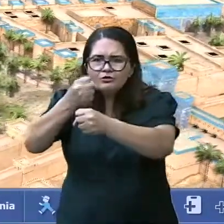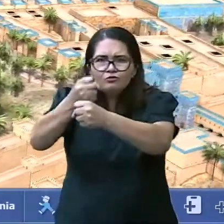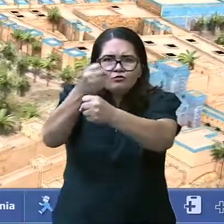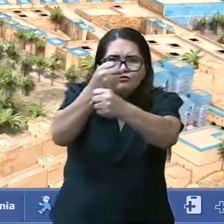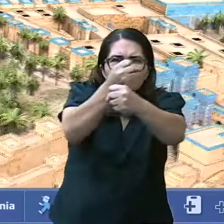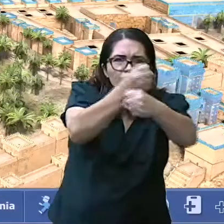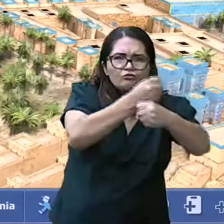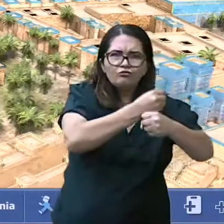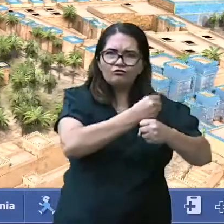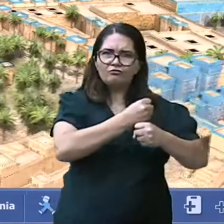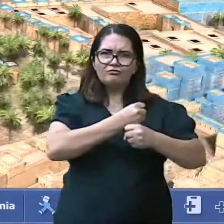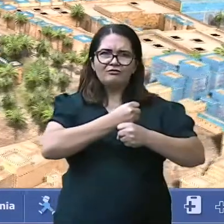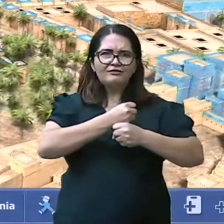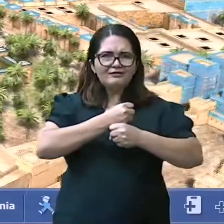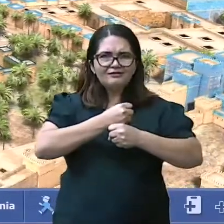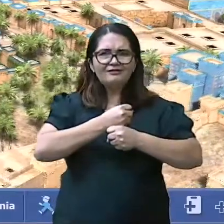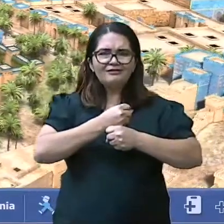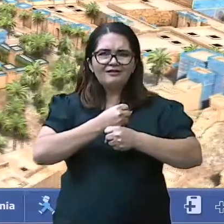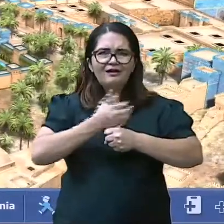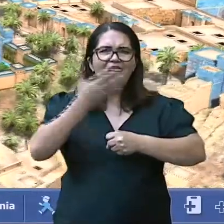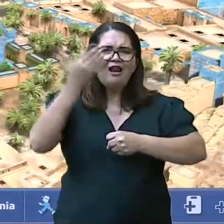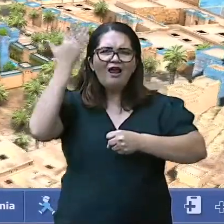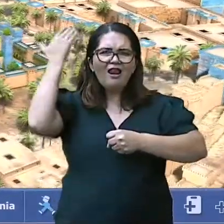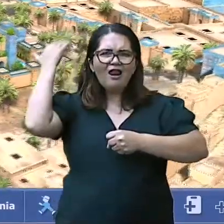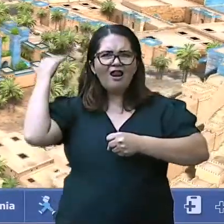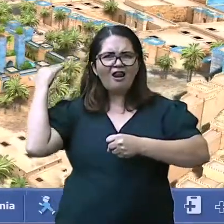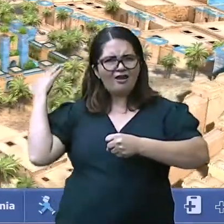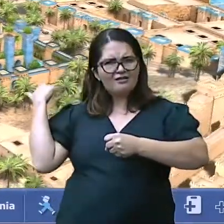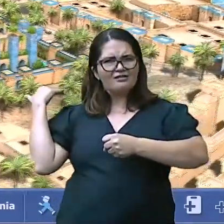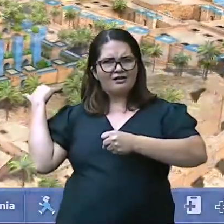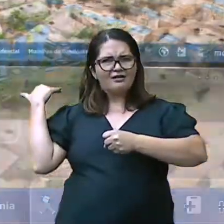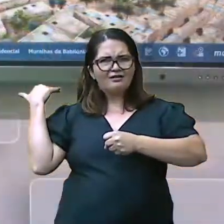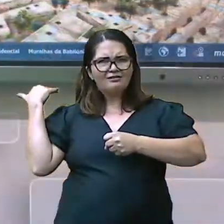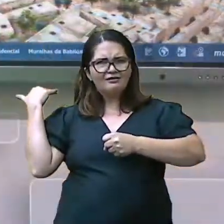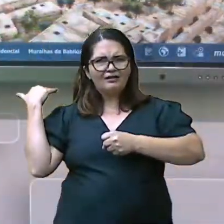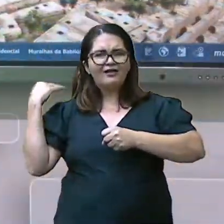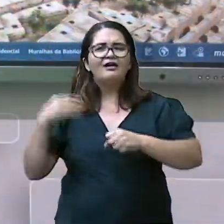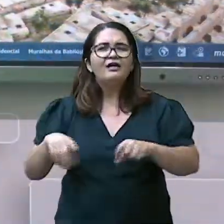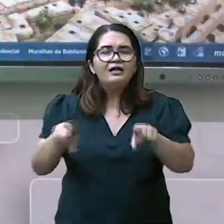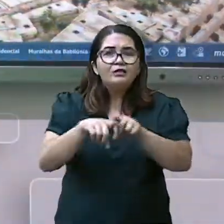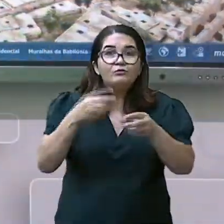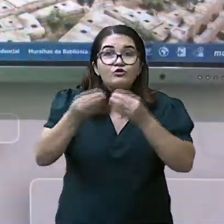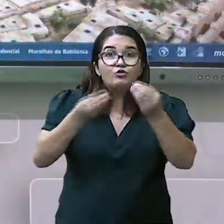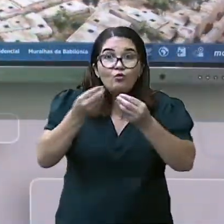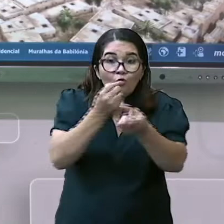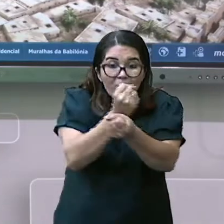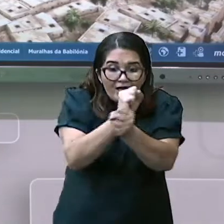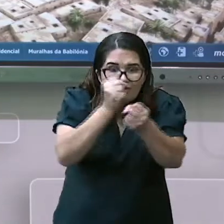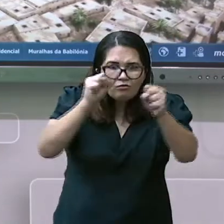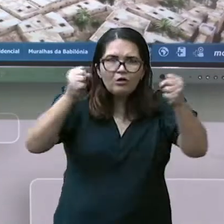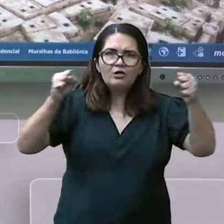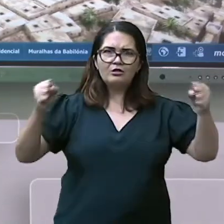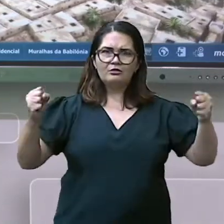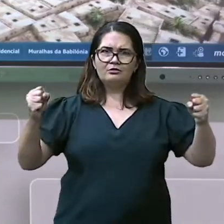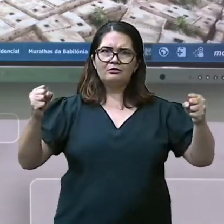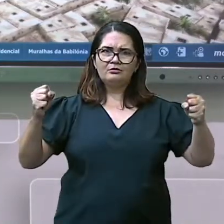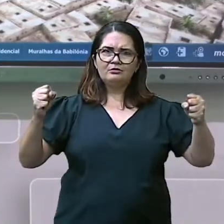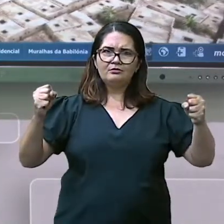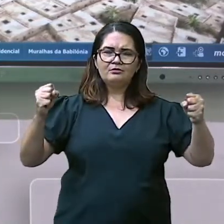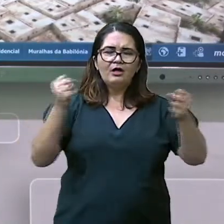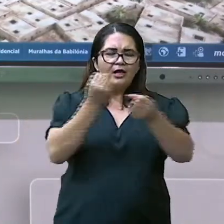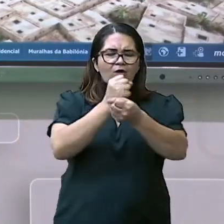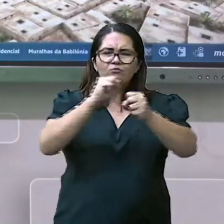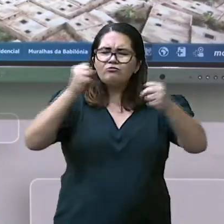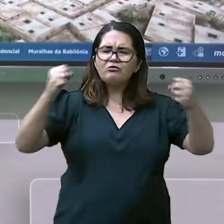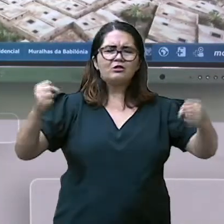que já se construía muito, as cidades eram grandes para a época,